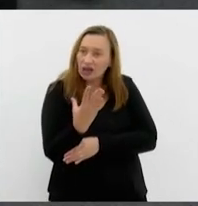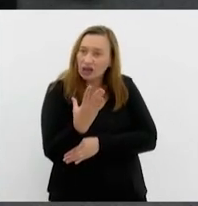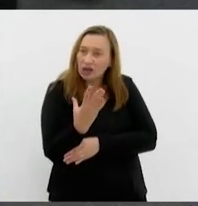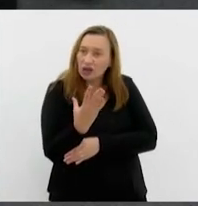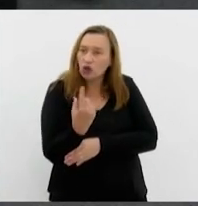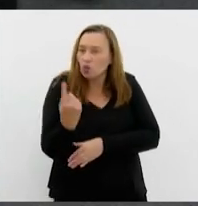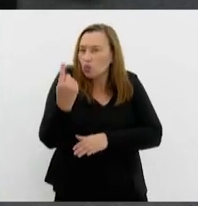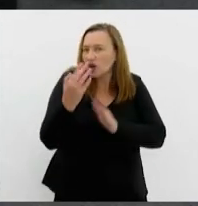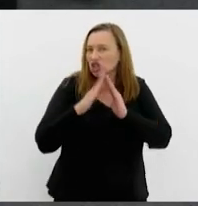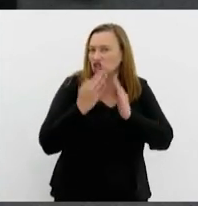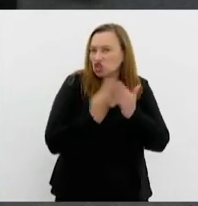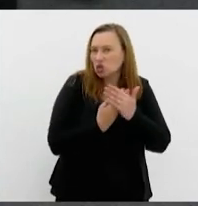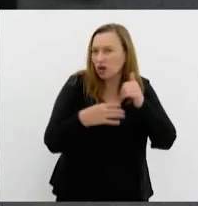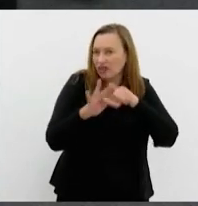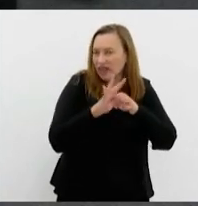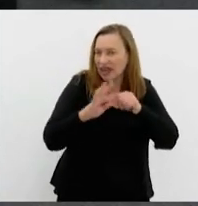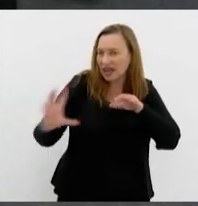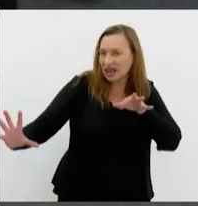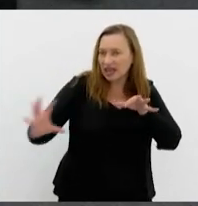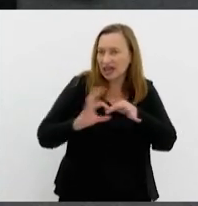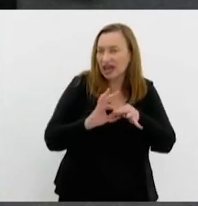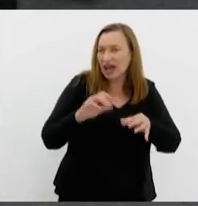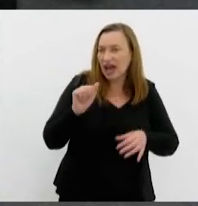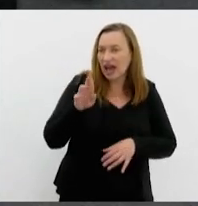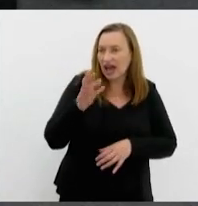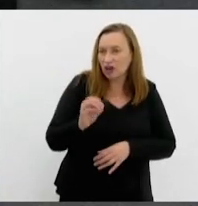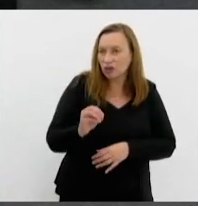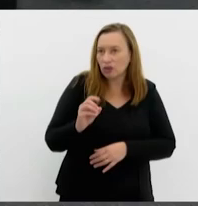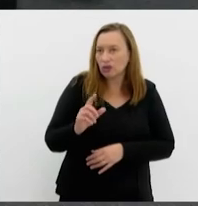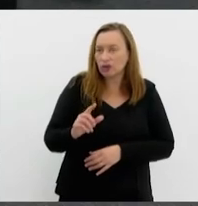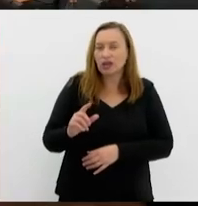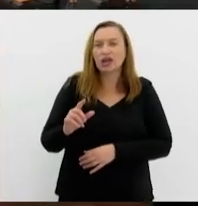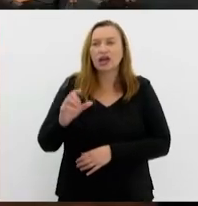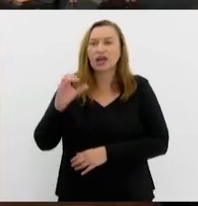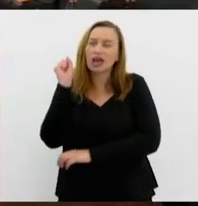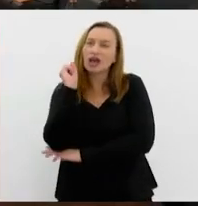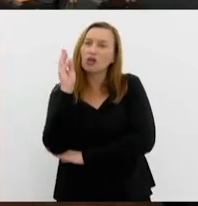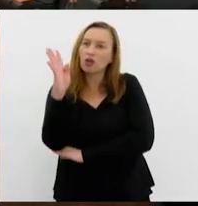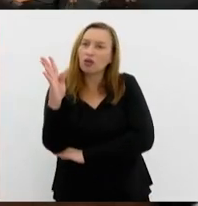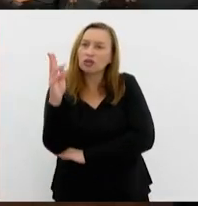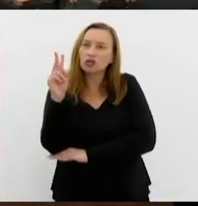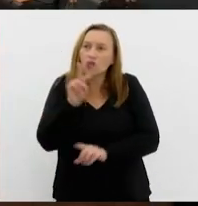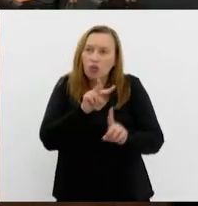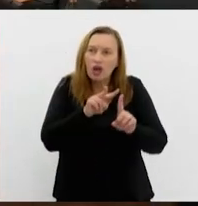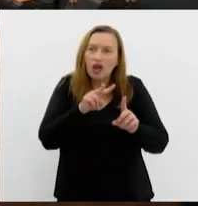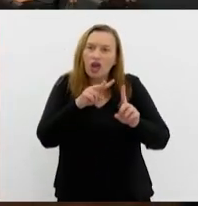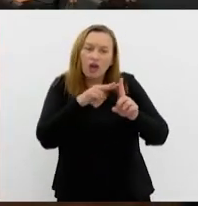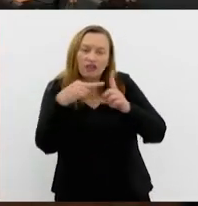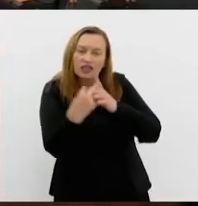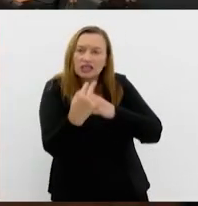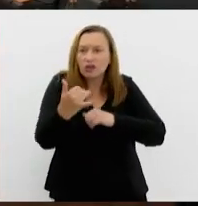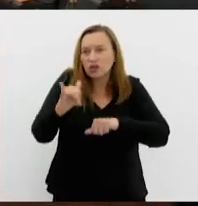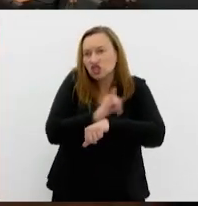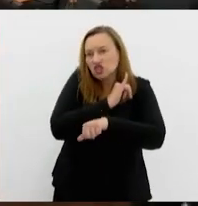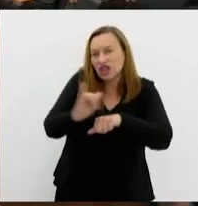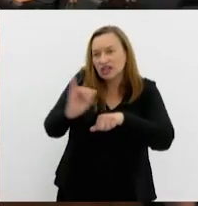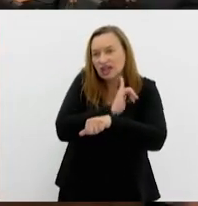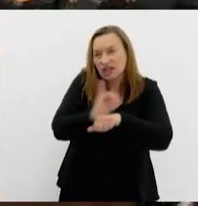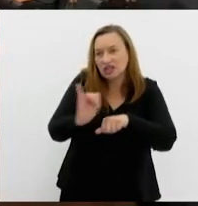uma escola técnica ligada à agroecologia e meio ambiente É uma visão estratégica de tratar esse